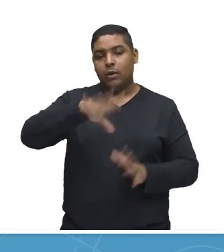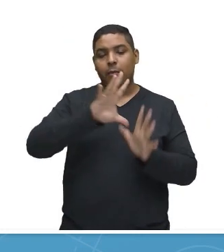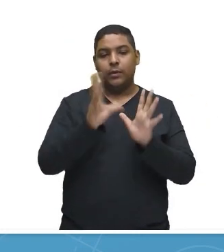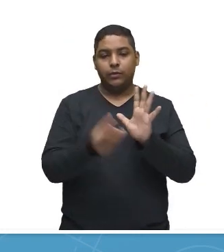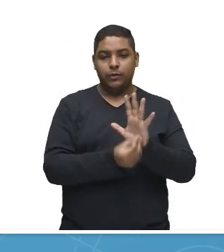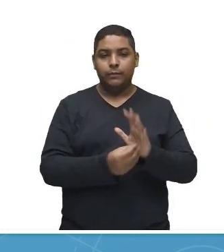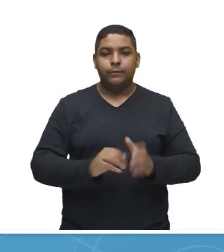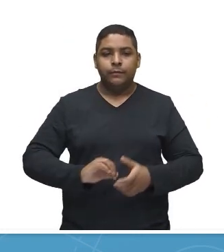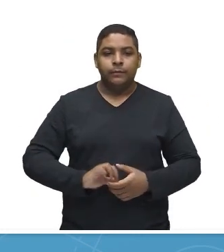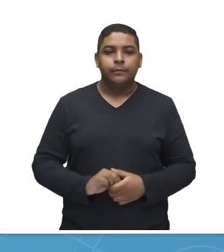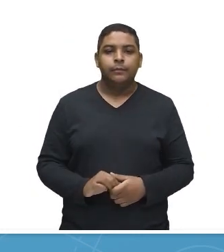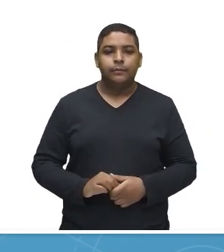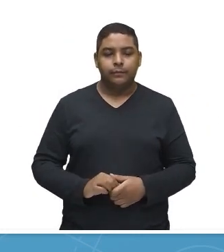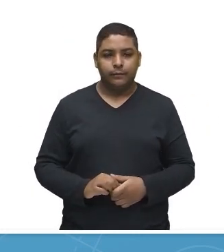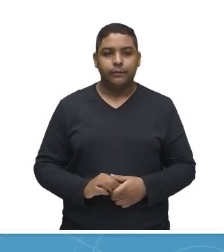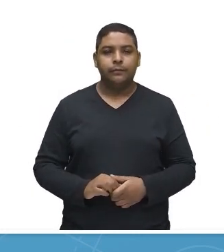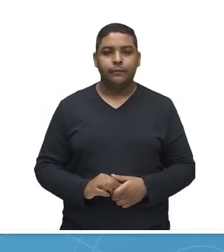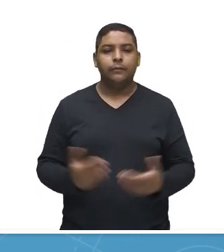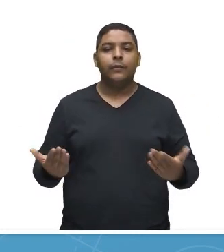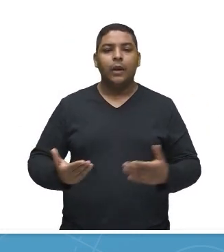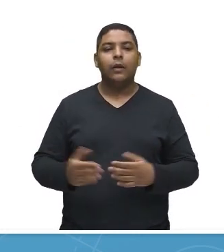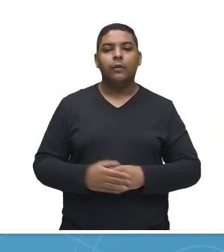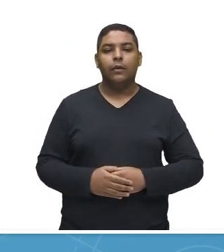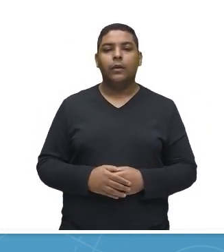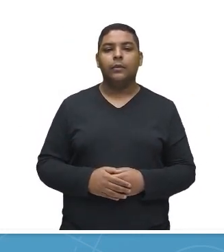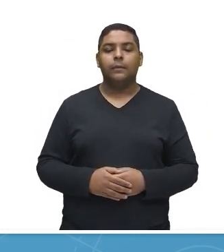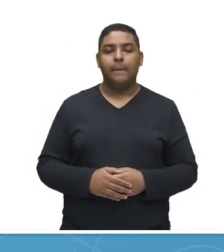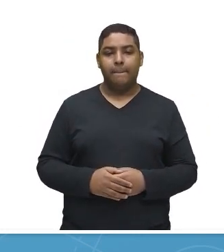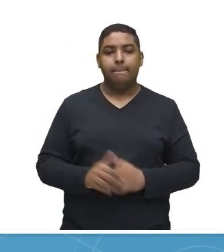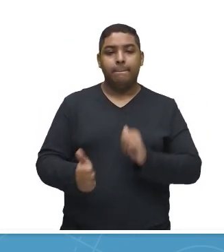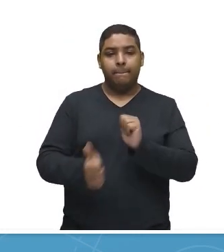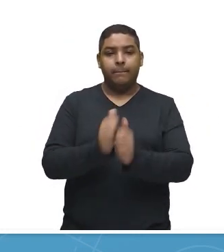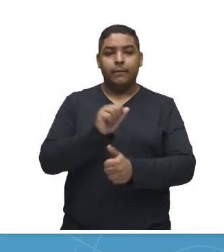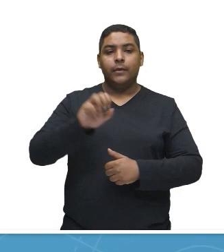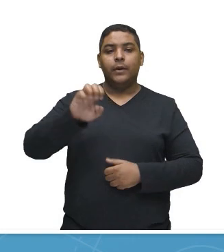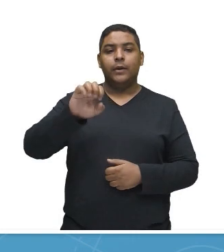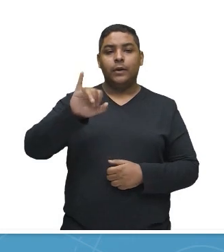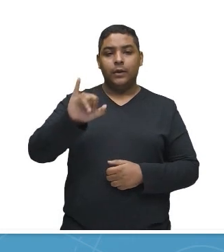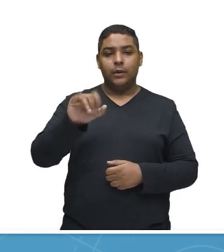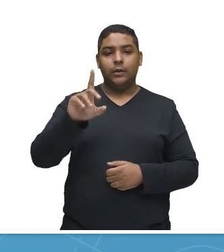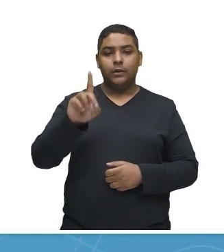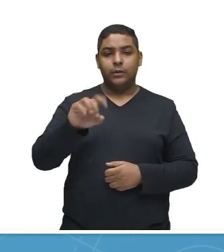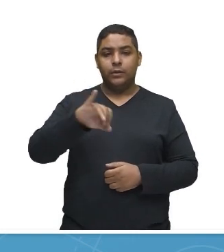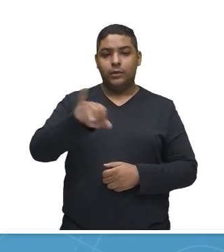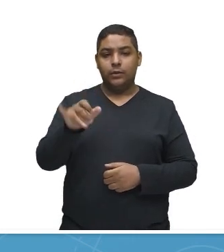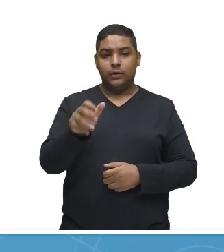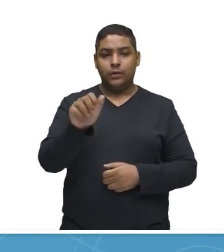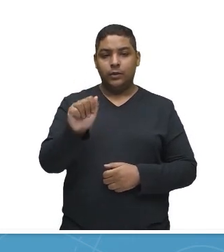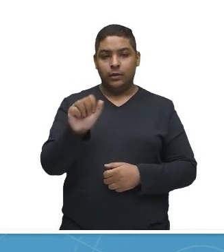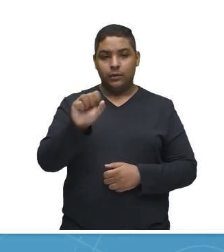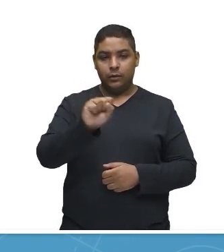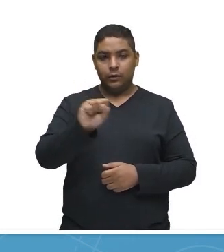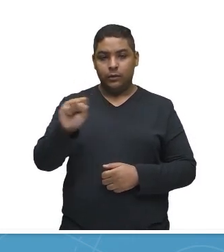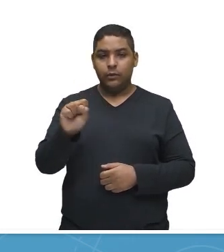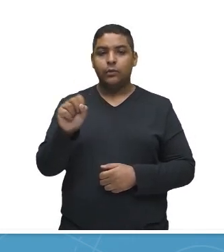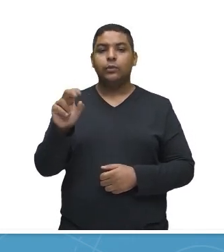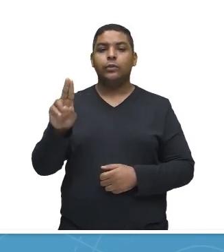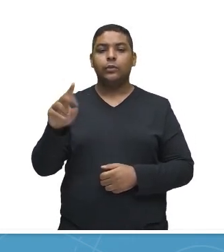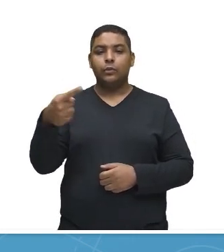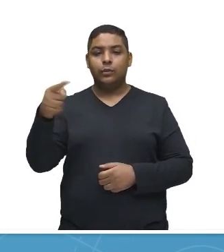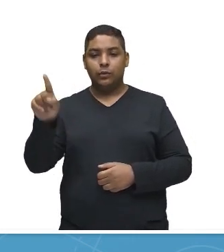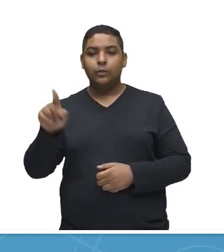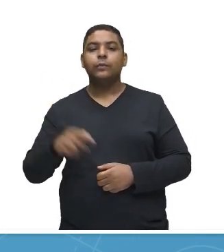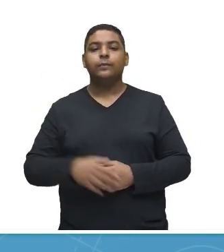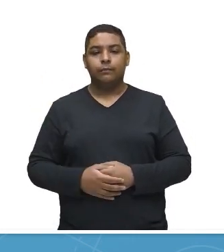Prosseguindo, agora eu quero apresentar a vocês a luta corporal Idijaçu, praticada pelos